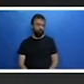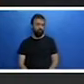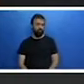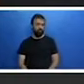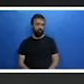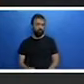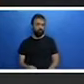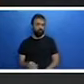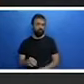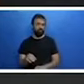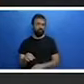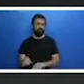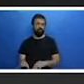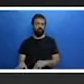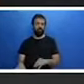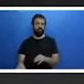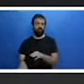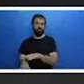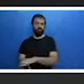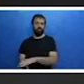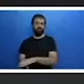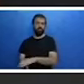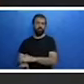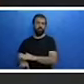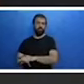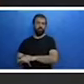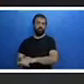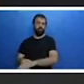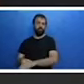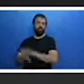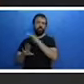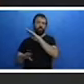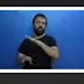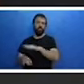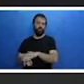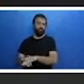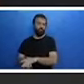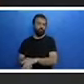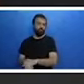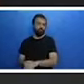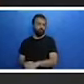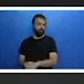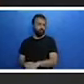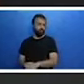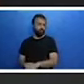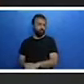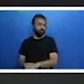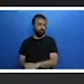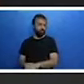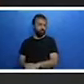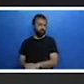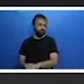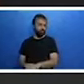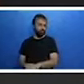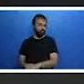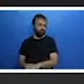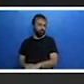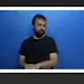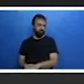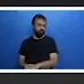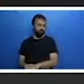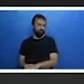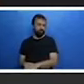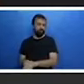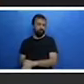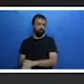mão com meu outro pé lado esquerdo inteiro em perna esquerda e mão esquerda porque para mim eles são né Um pouquinho